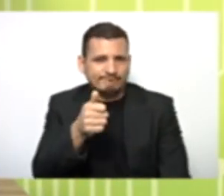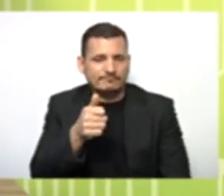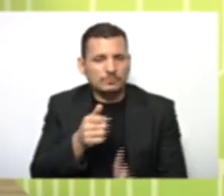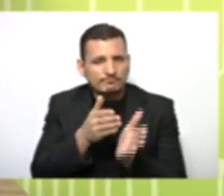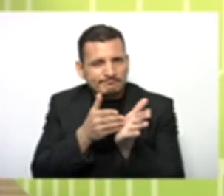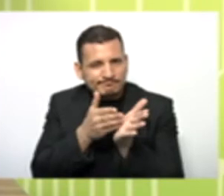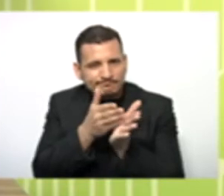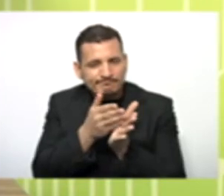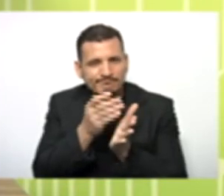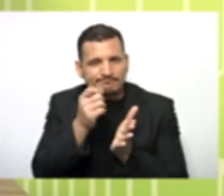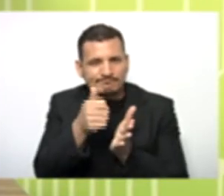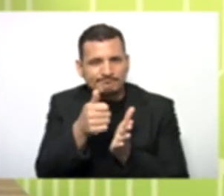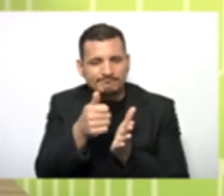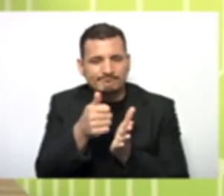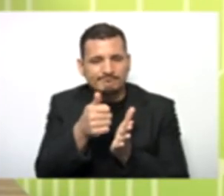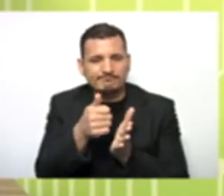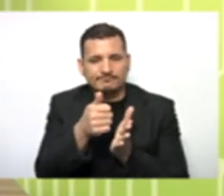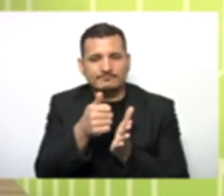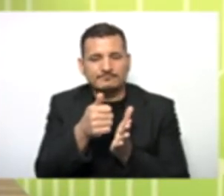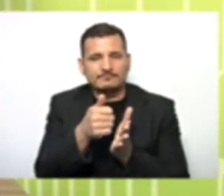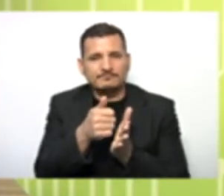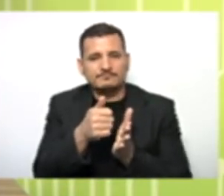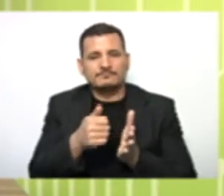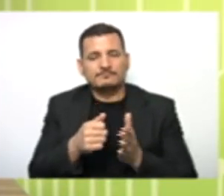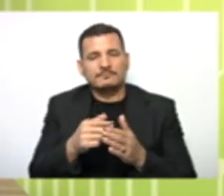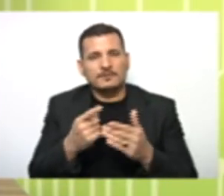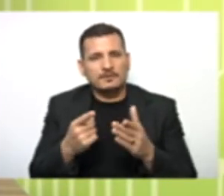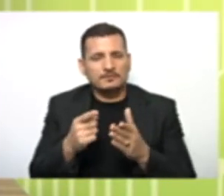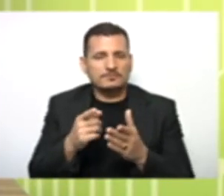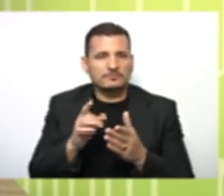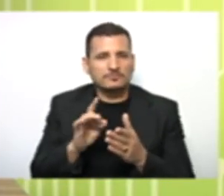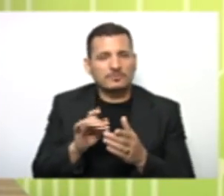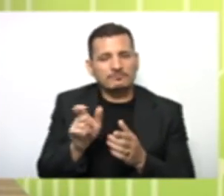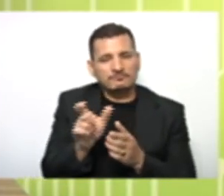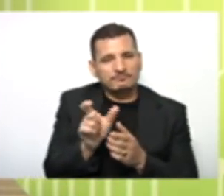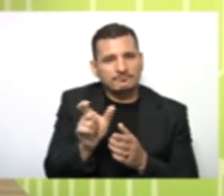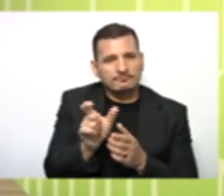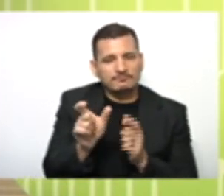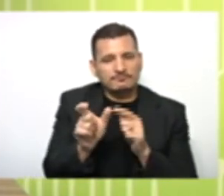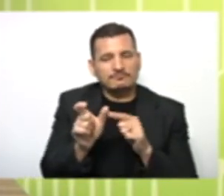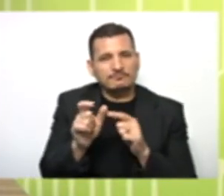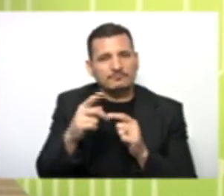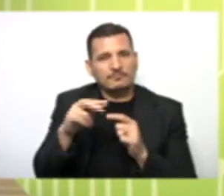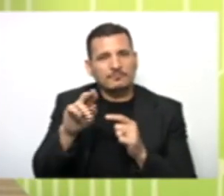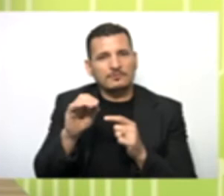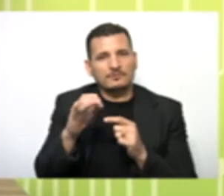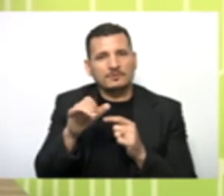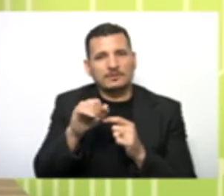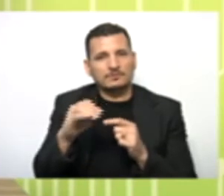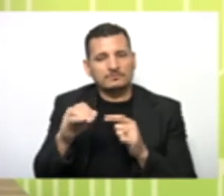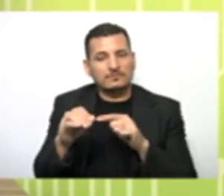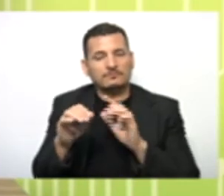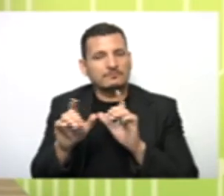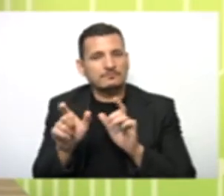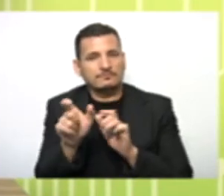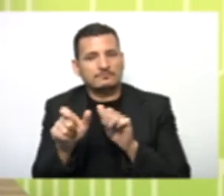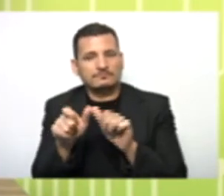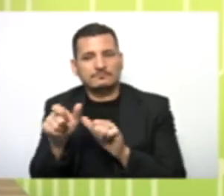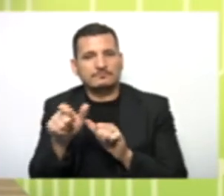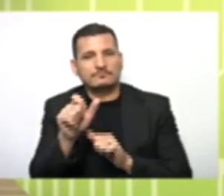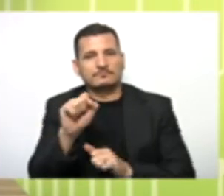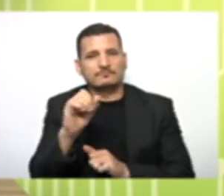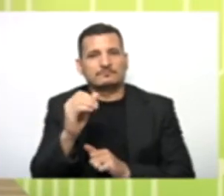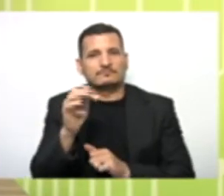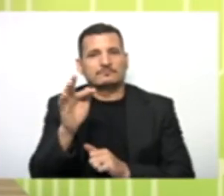linha certa, né, de estar em execução, mas só a nomenclatura ali, que ao invés de ser processo, era para ser software sendo